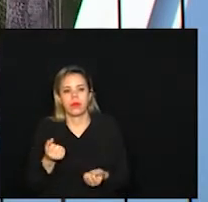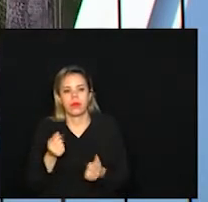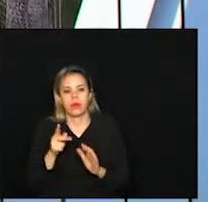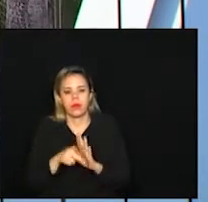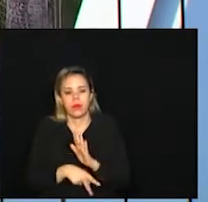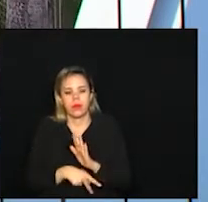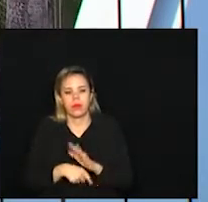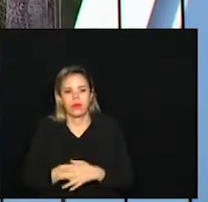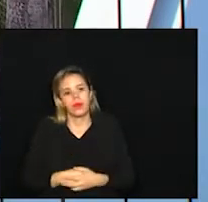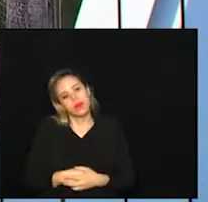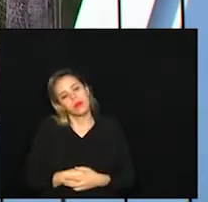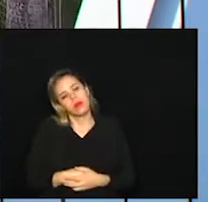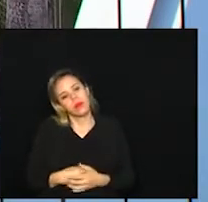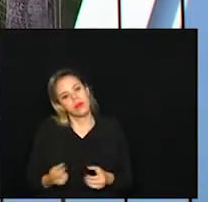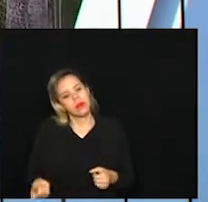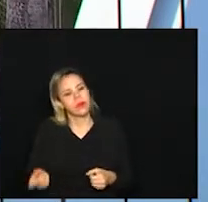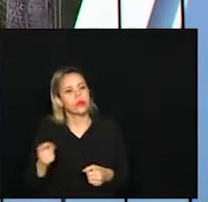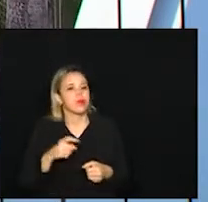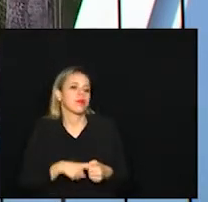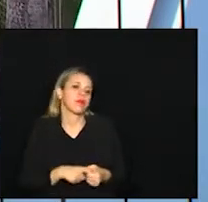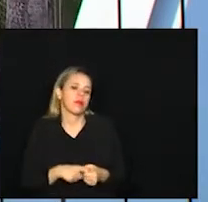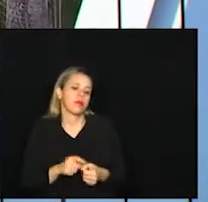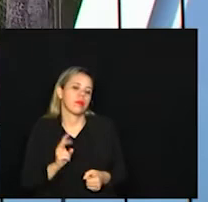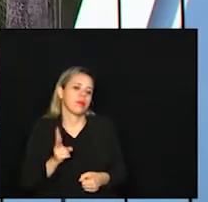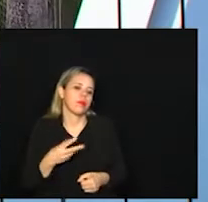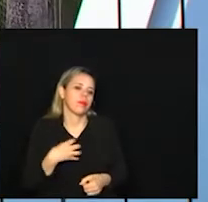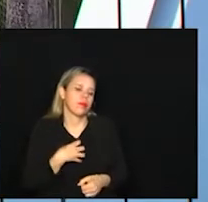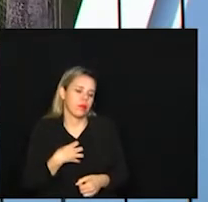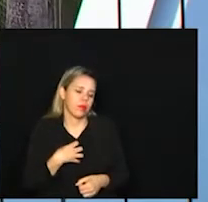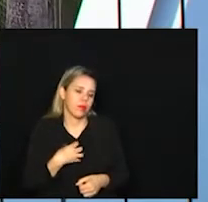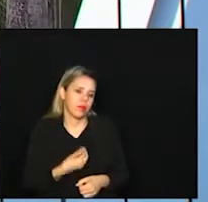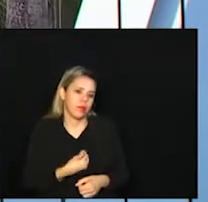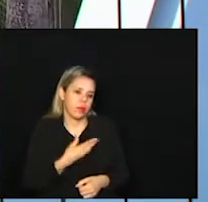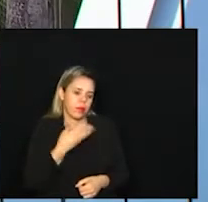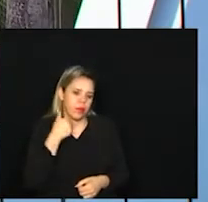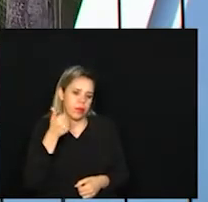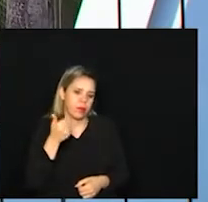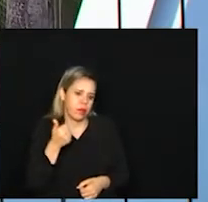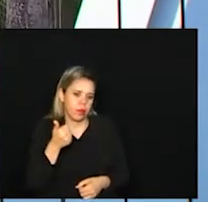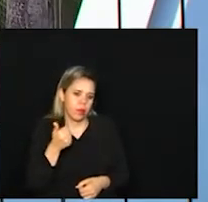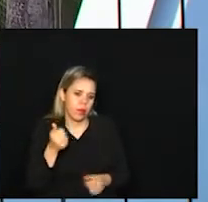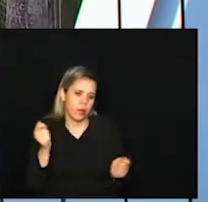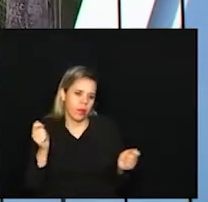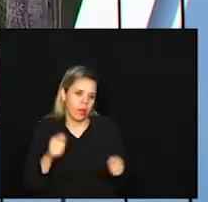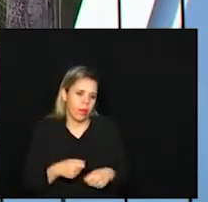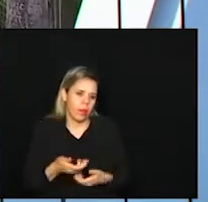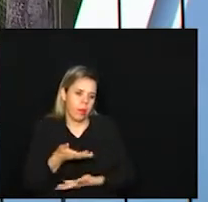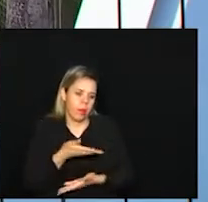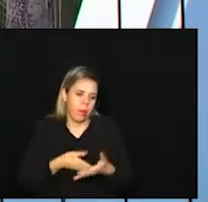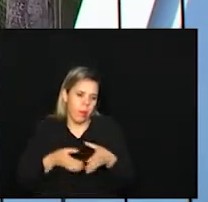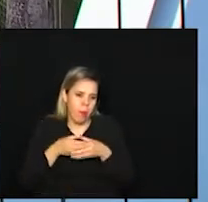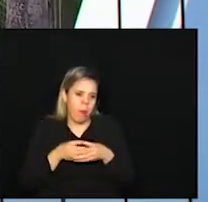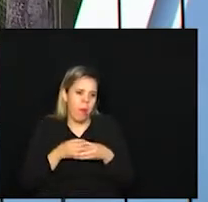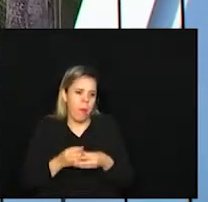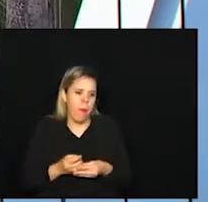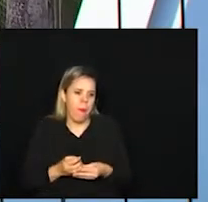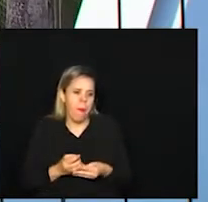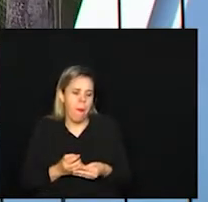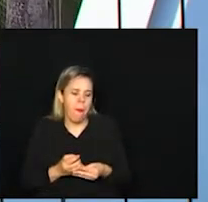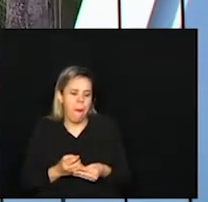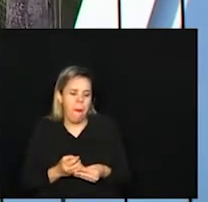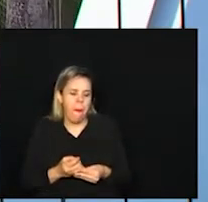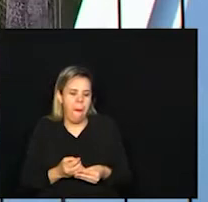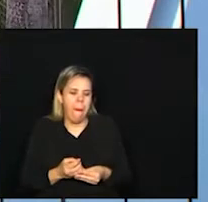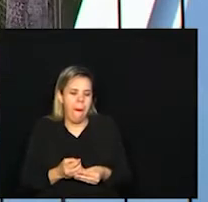projetos aí para devolver a sua condição né Para dar o melhor a sua condição de Convivência de